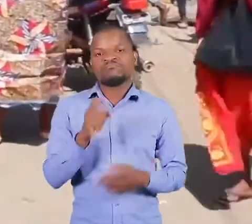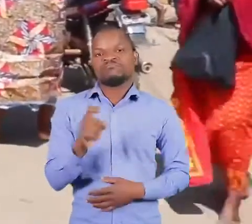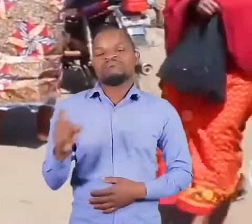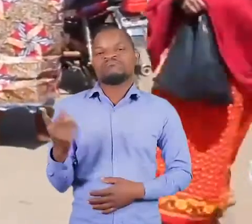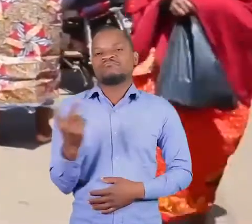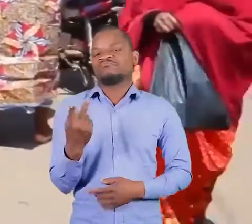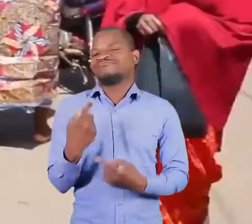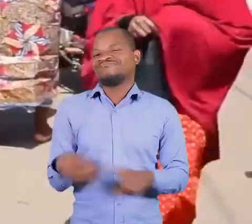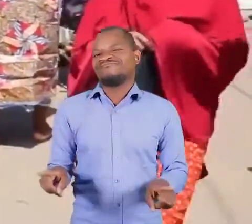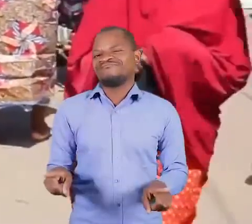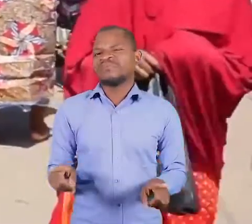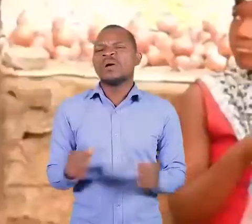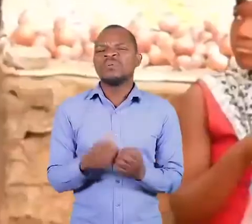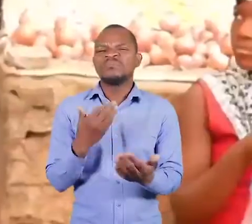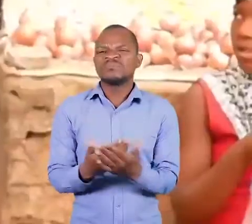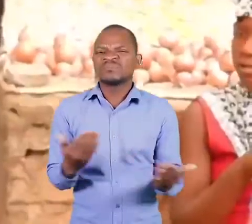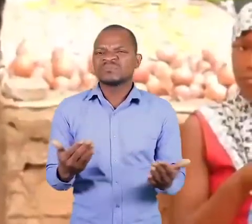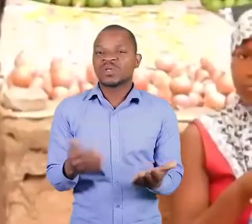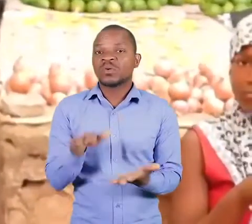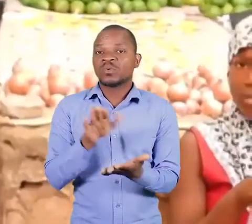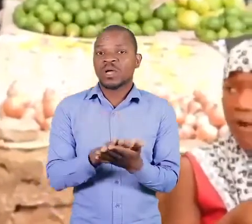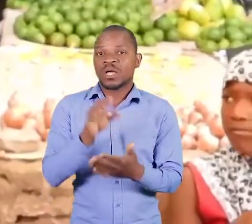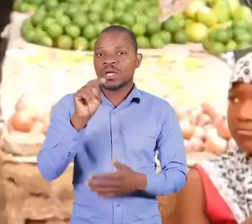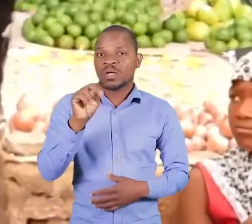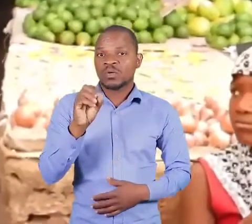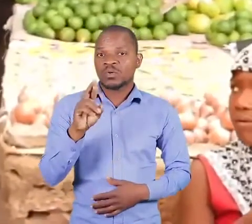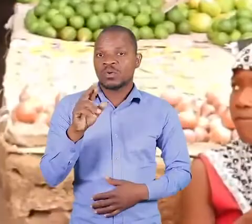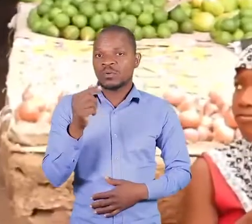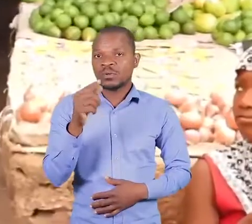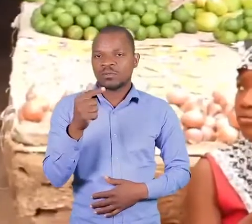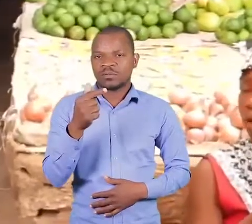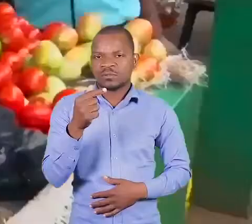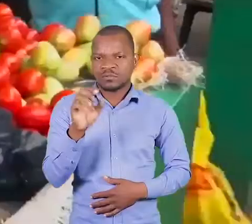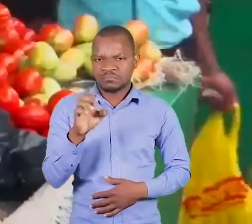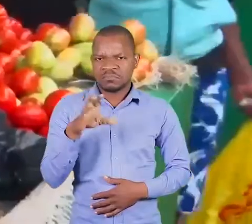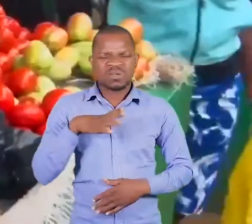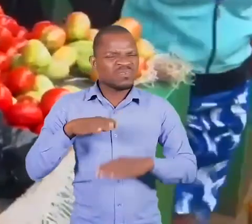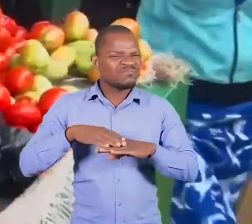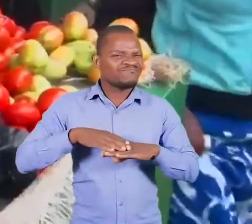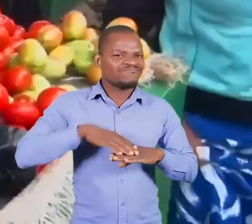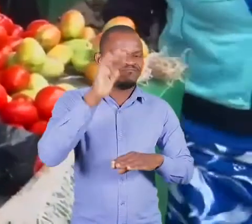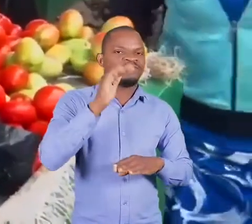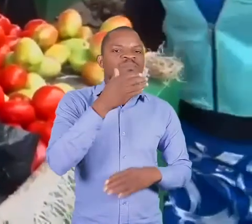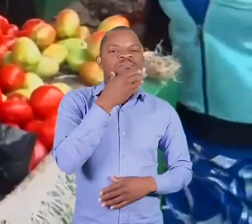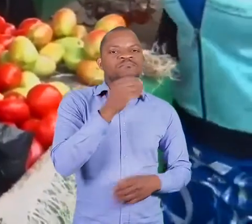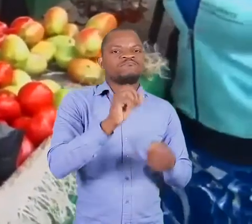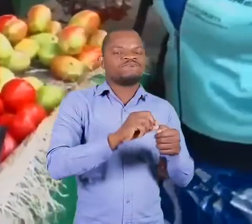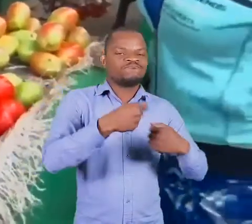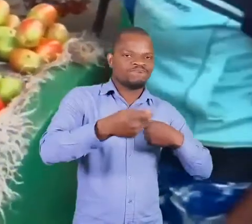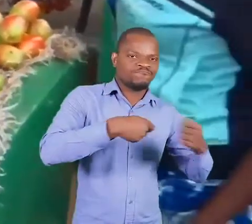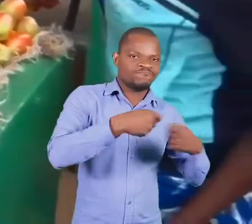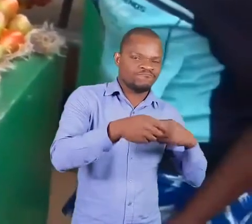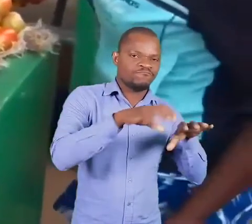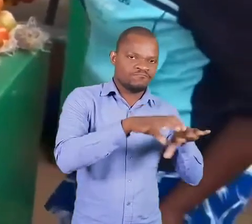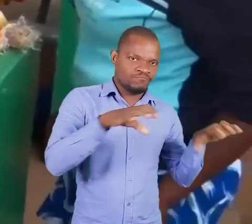quê? É simples. No norte existem mais homens a vender nos mercados e no sul, mais mulheres. Por